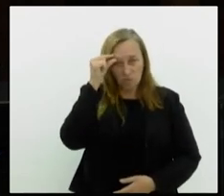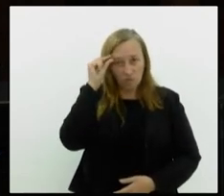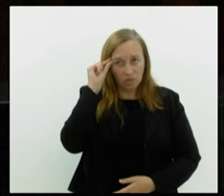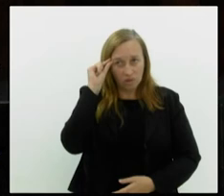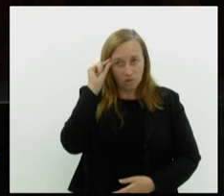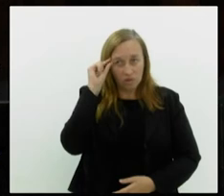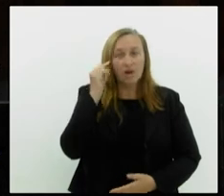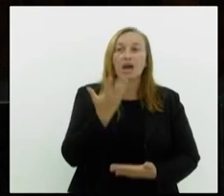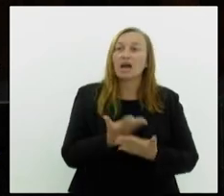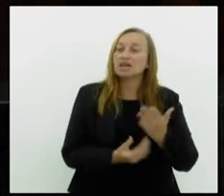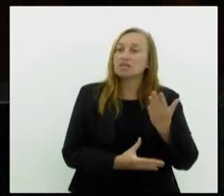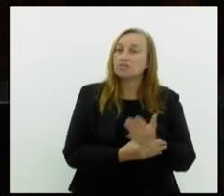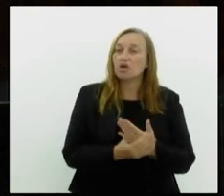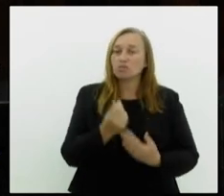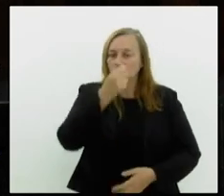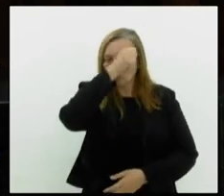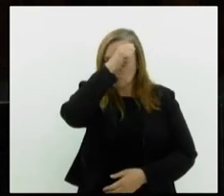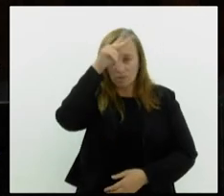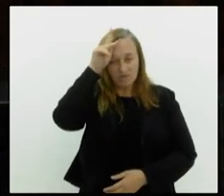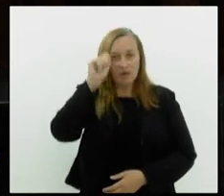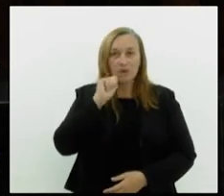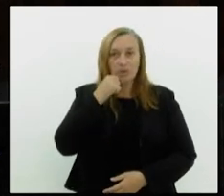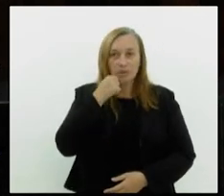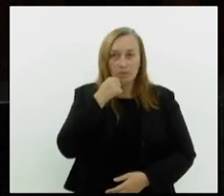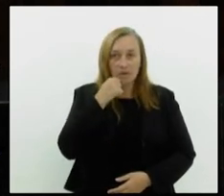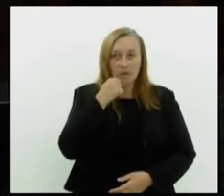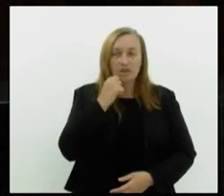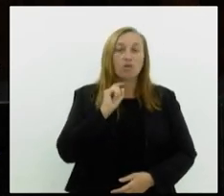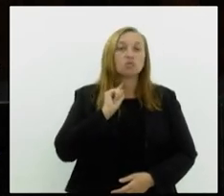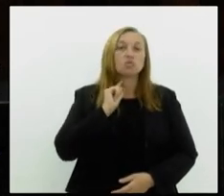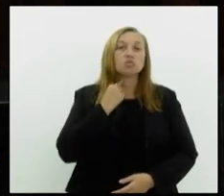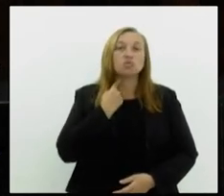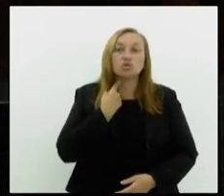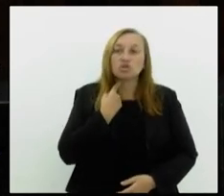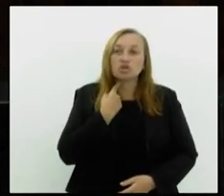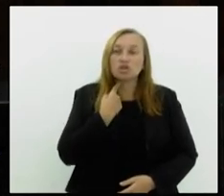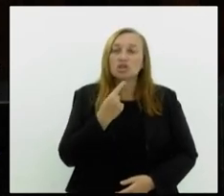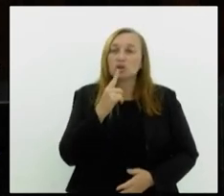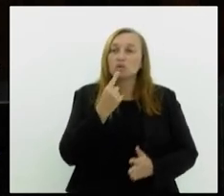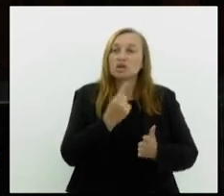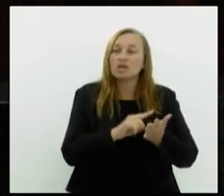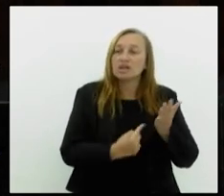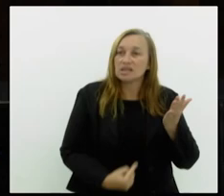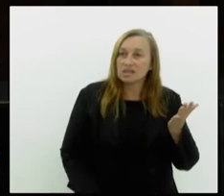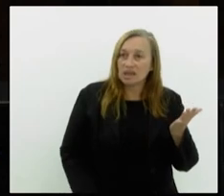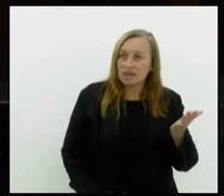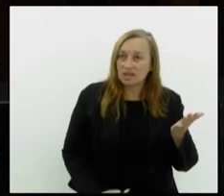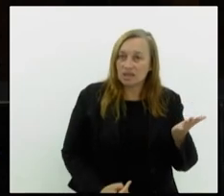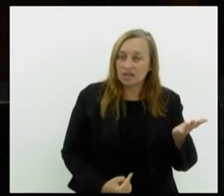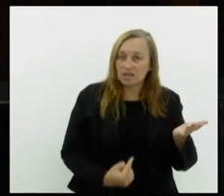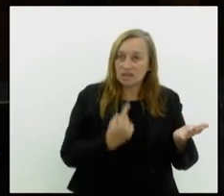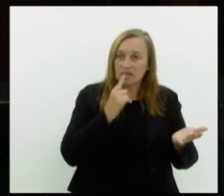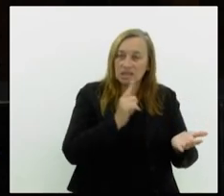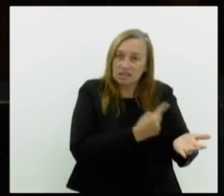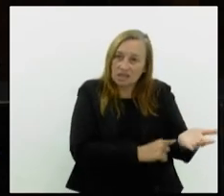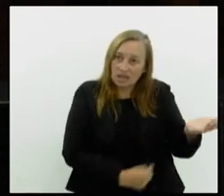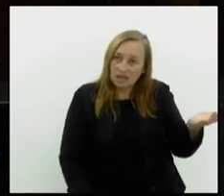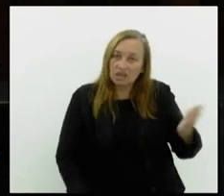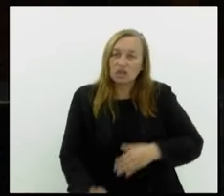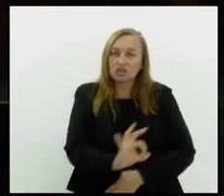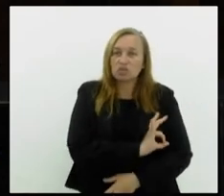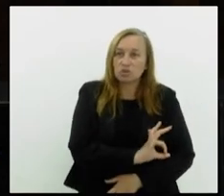as mãos do senhor Eduardo Paes estão sujas do sangue dos nossos heróis, dos